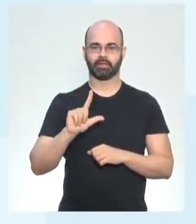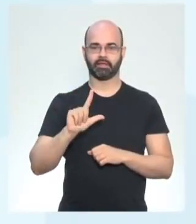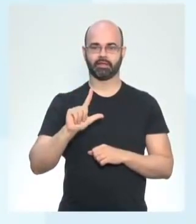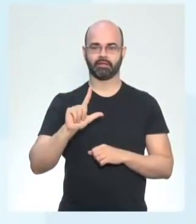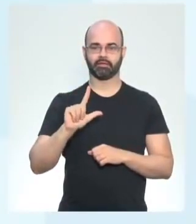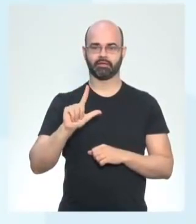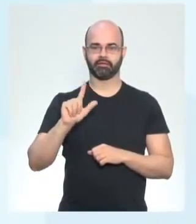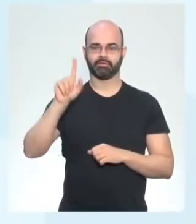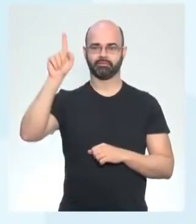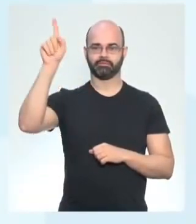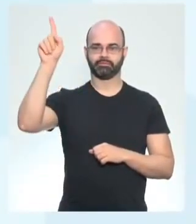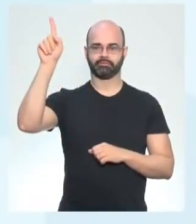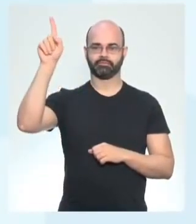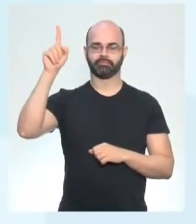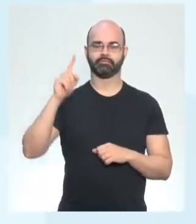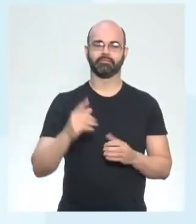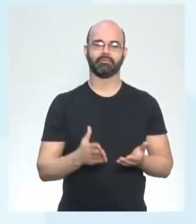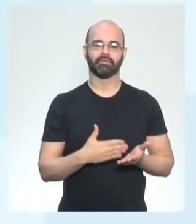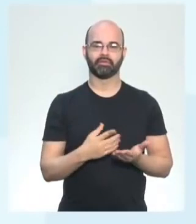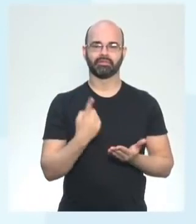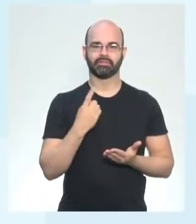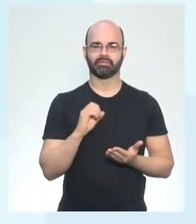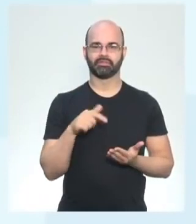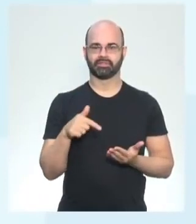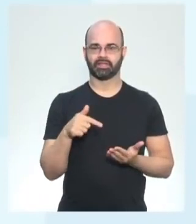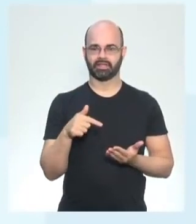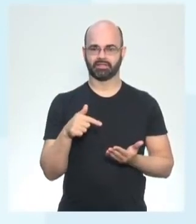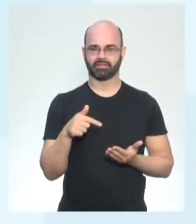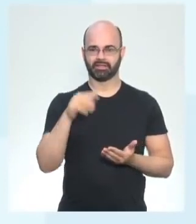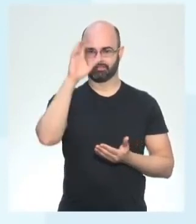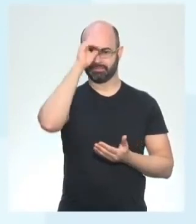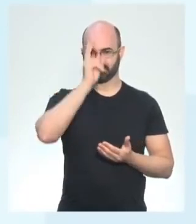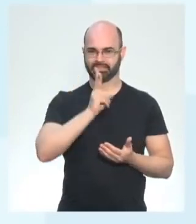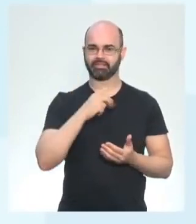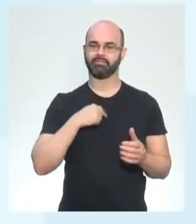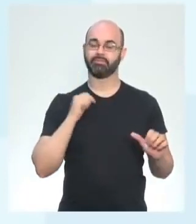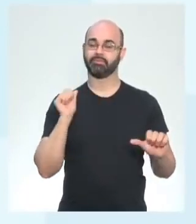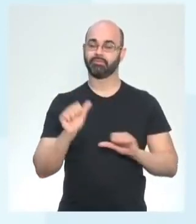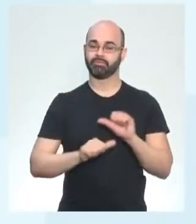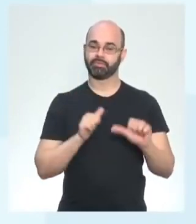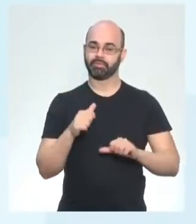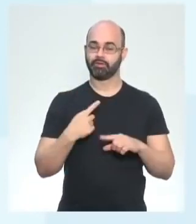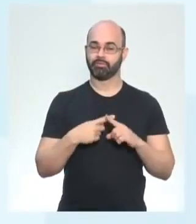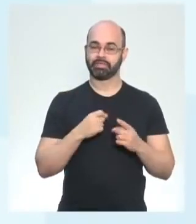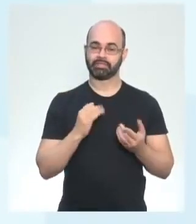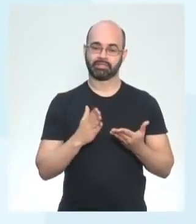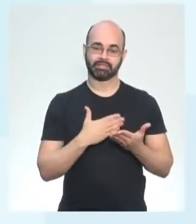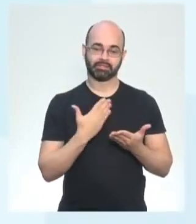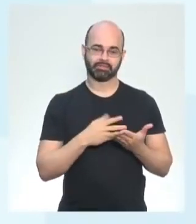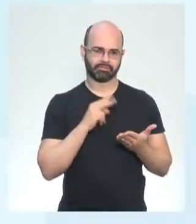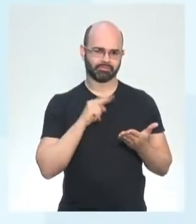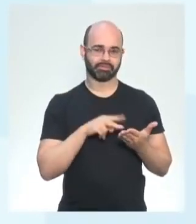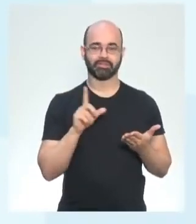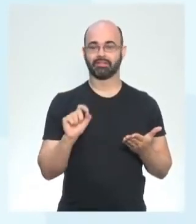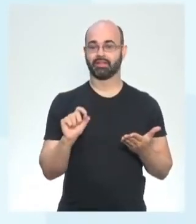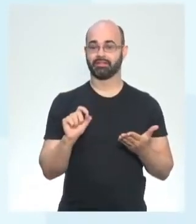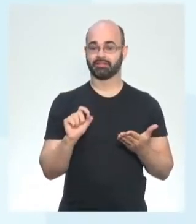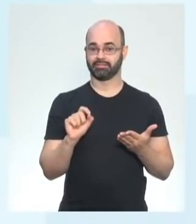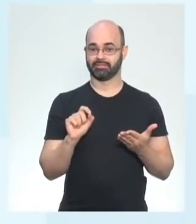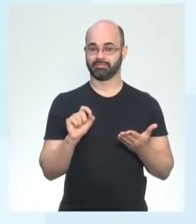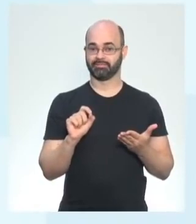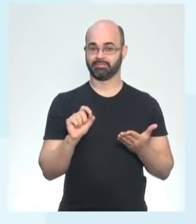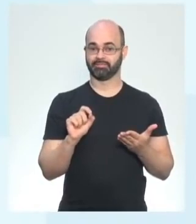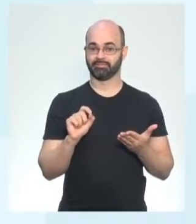lá na página 107 do Aprender Sempre. Fui eu que alterei, né? Porque se eu olhar no material, ele tá 10, Tony.